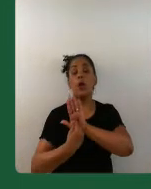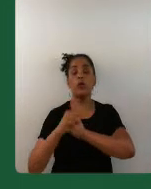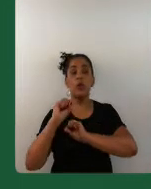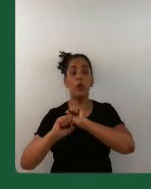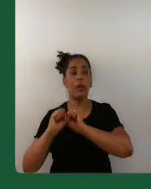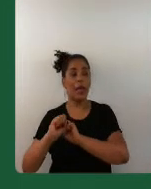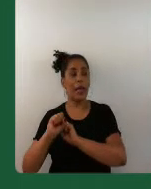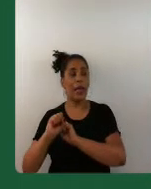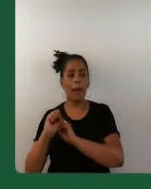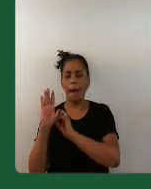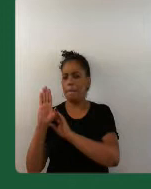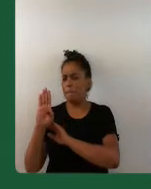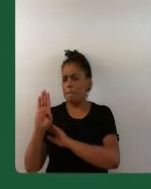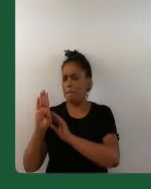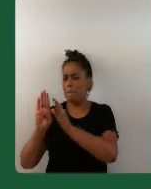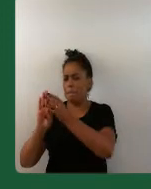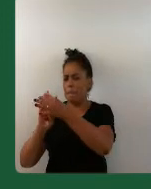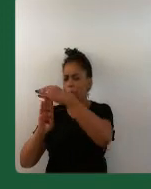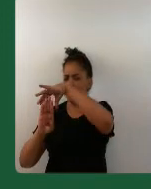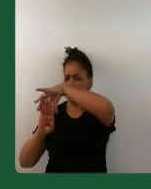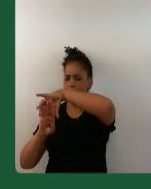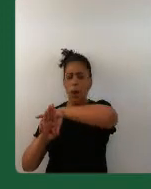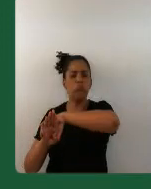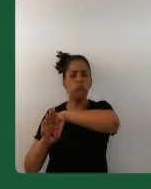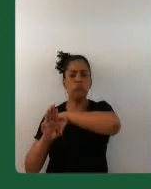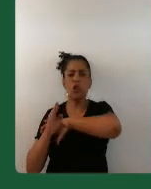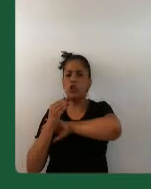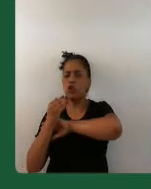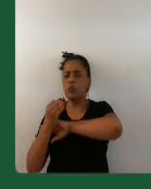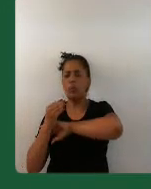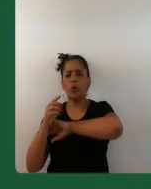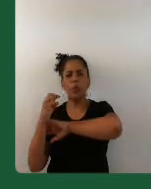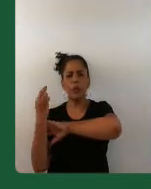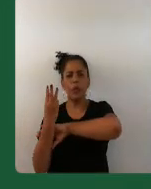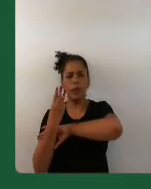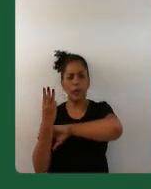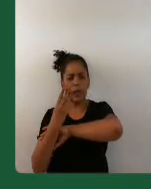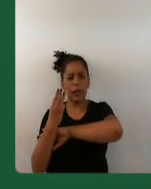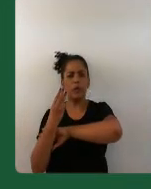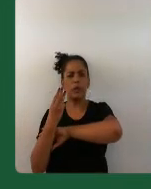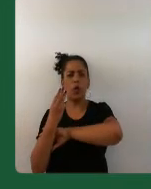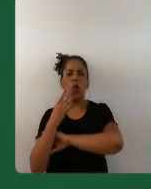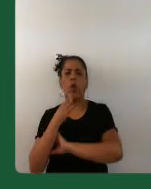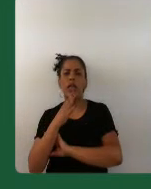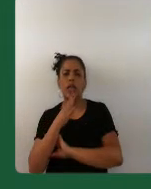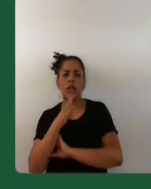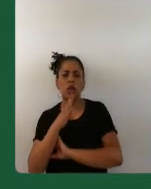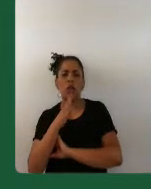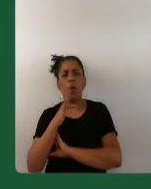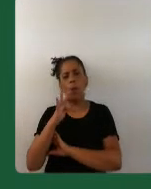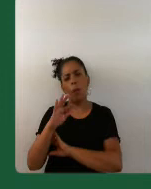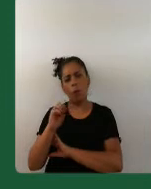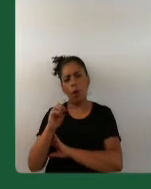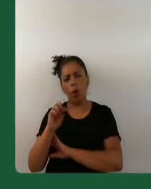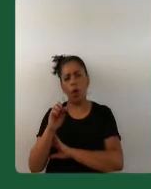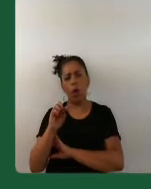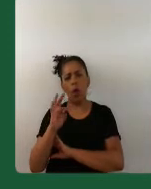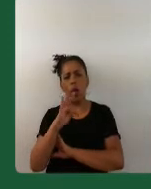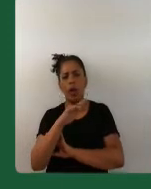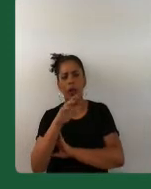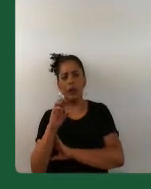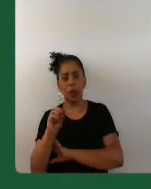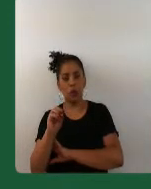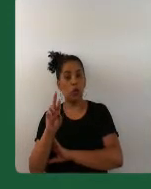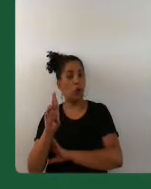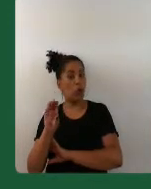mais severa, que é a mão tipo 3, é a mão que a gente chama de botão de rosa. Então, ele é tudo fundido,